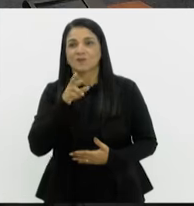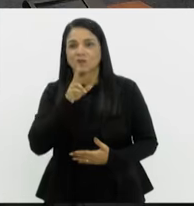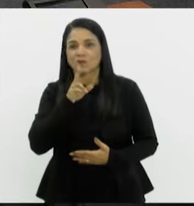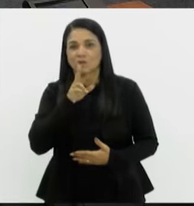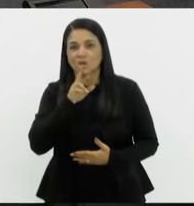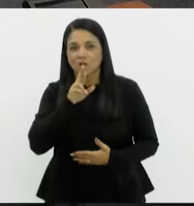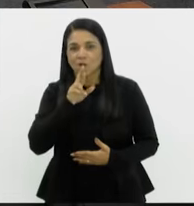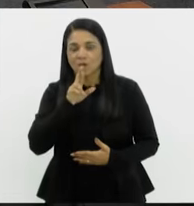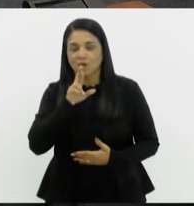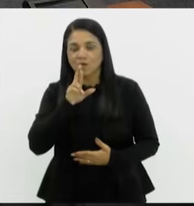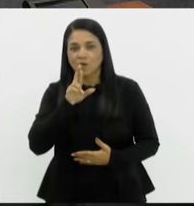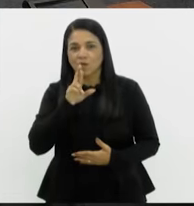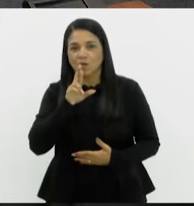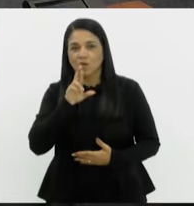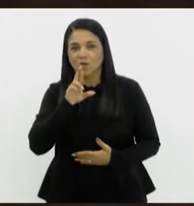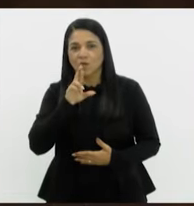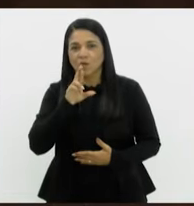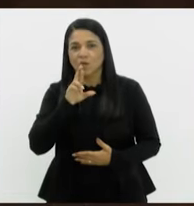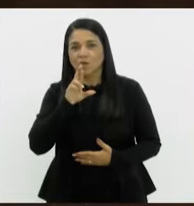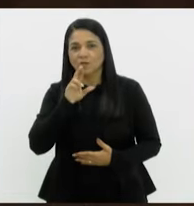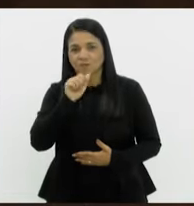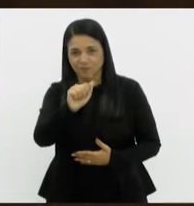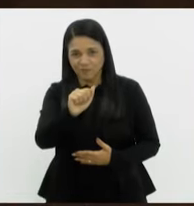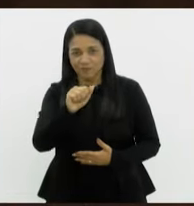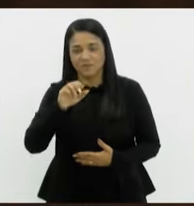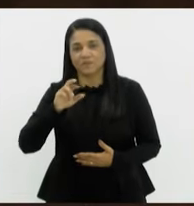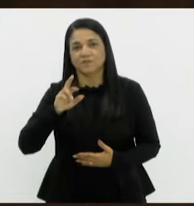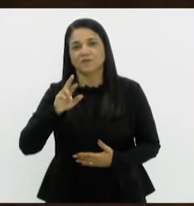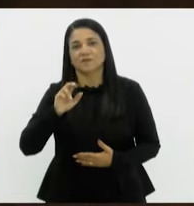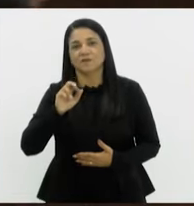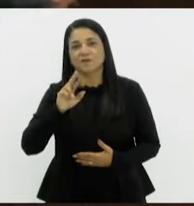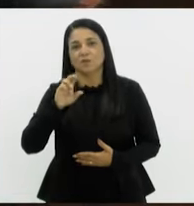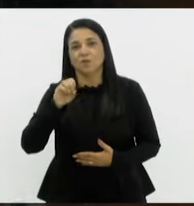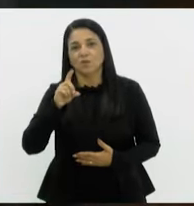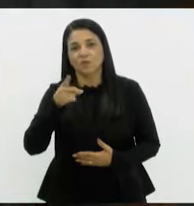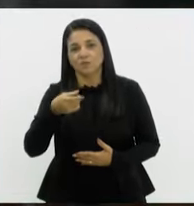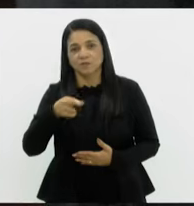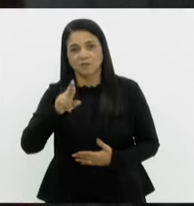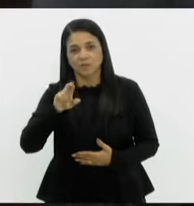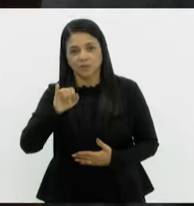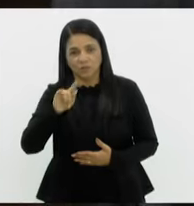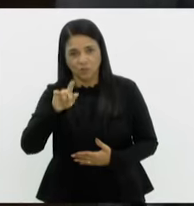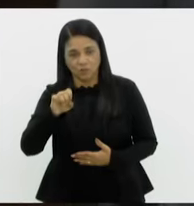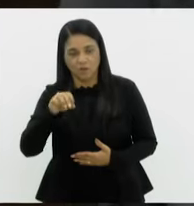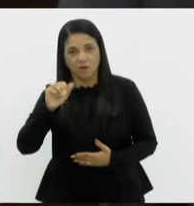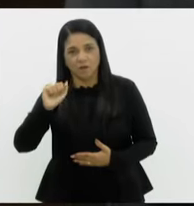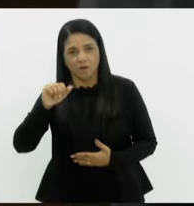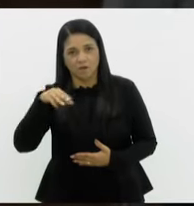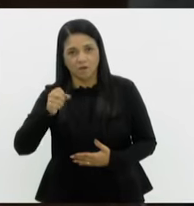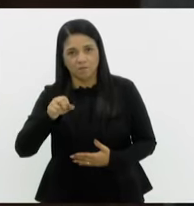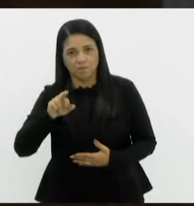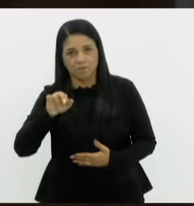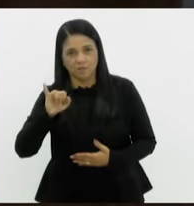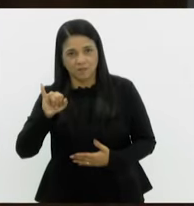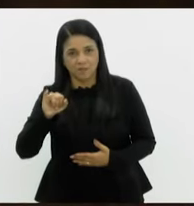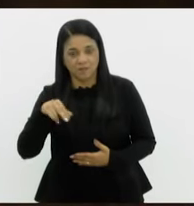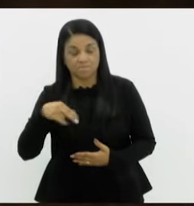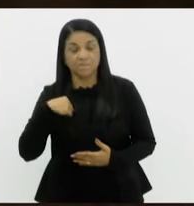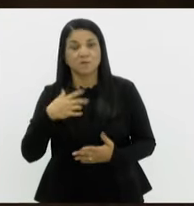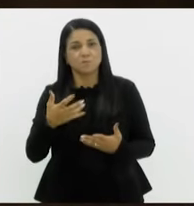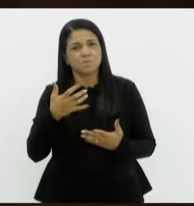Rodrigo Amorim. Presidente, meu presidente Brasa, meu presidente, queria, em primeiro lugar aqui, fazer uma